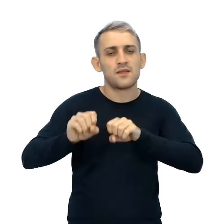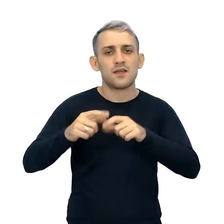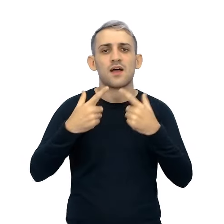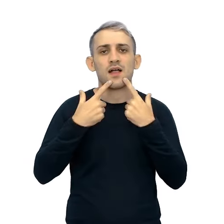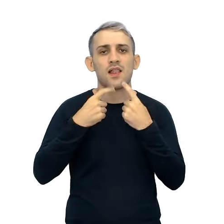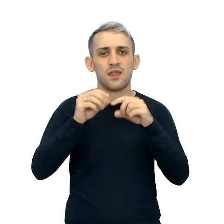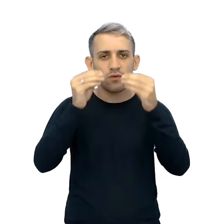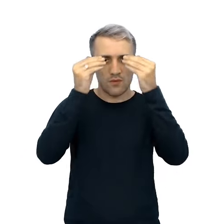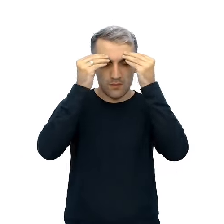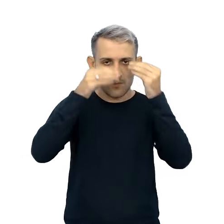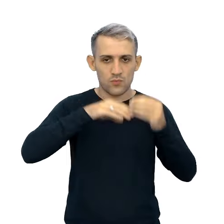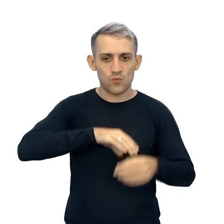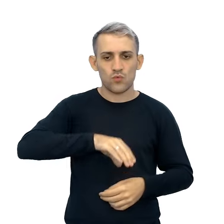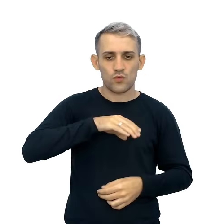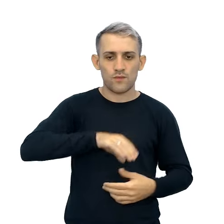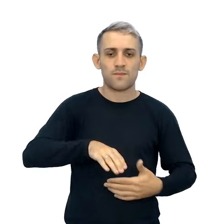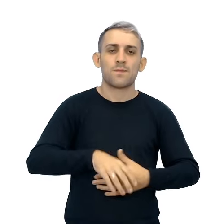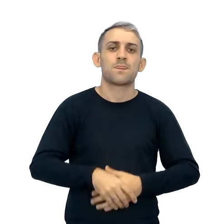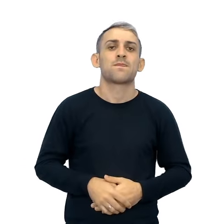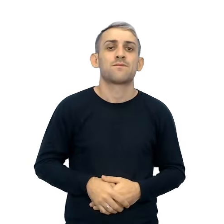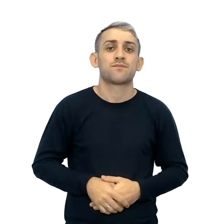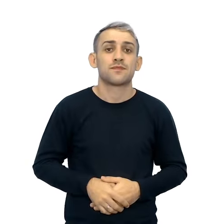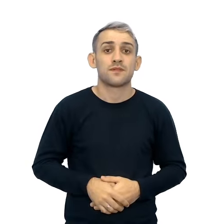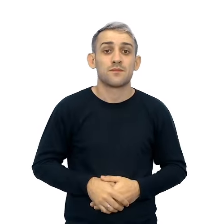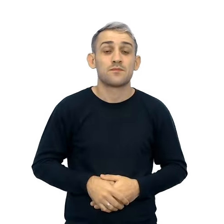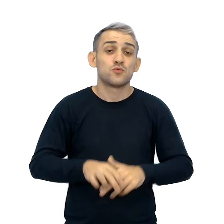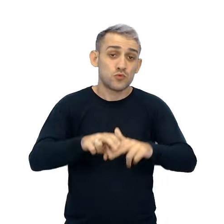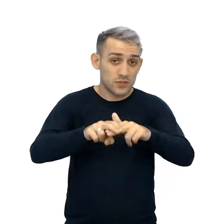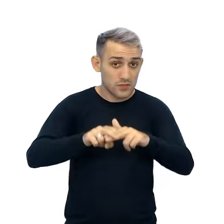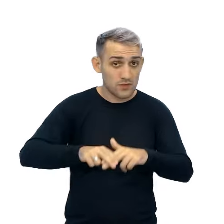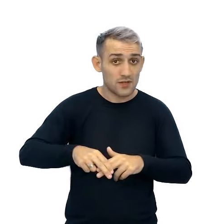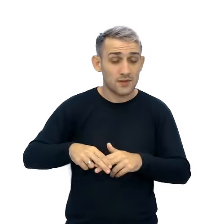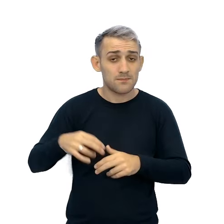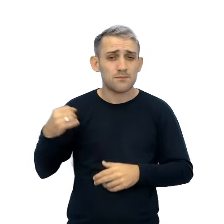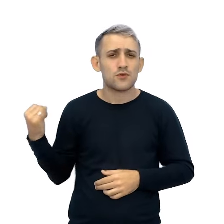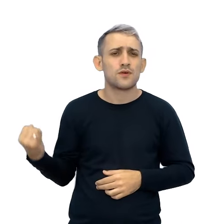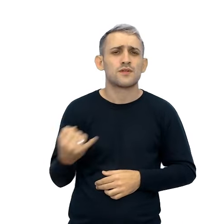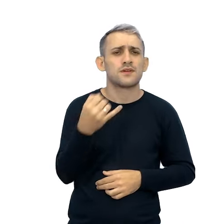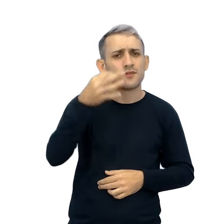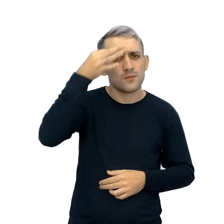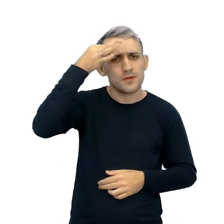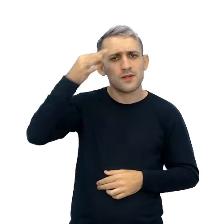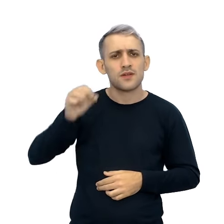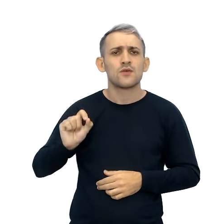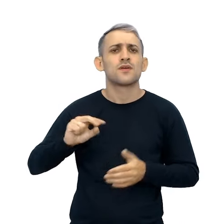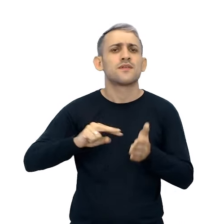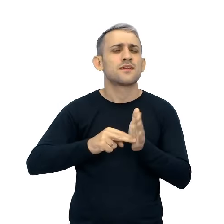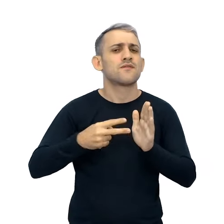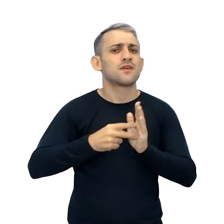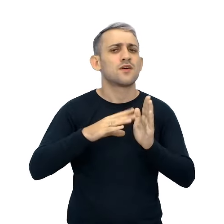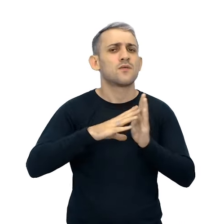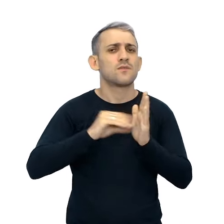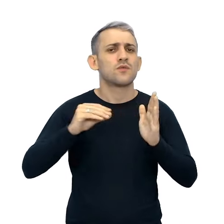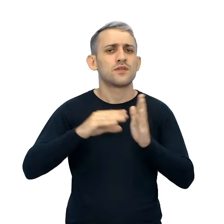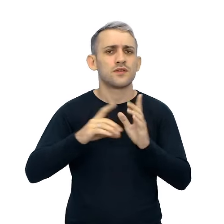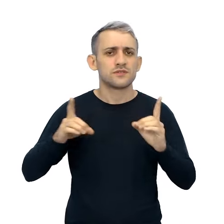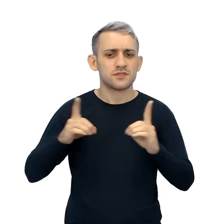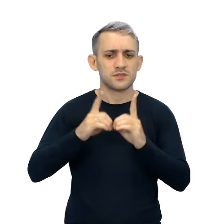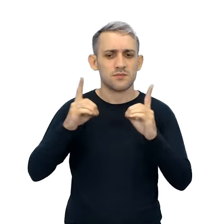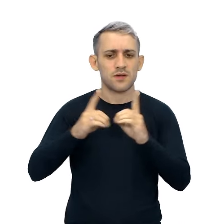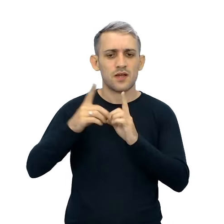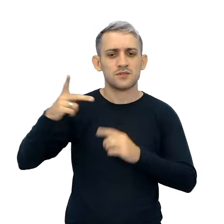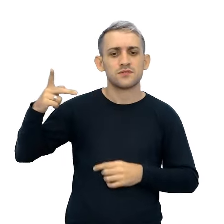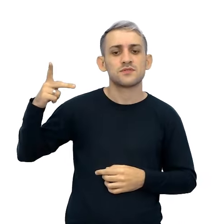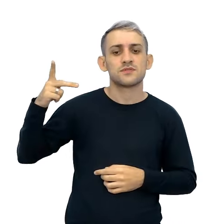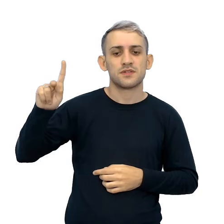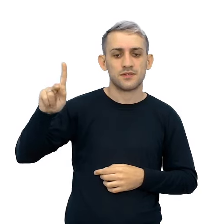portuguesa. Para isso, gente, é importante compreender o que é o modelo didático proposto por Dawes, Gannon e